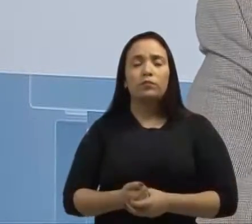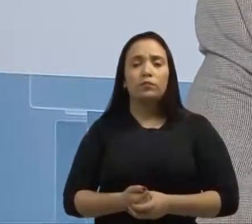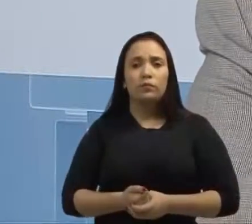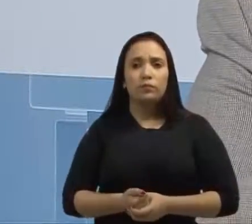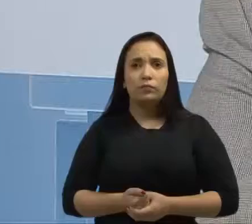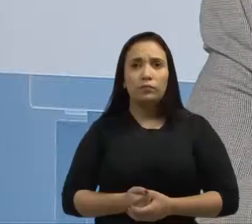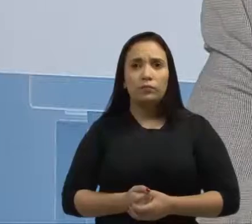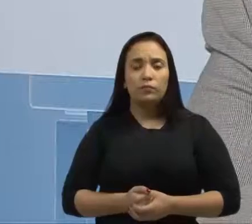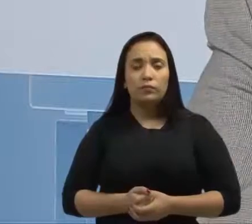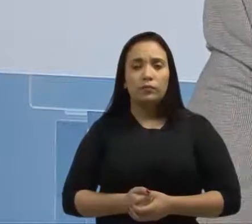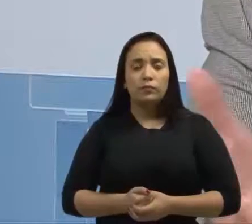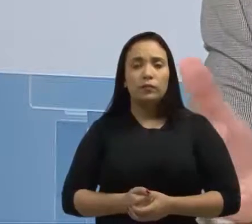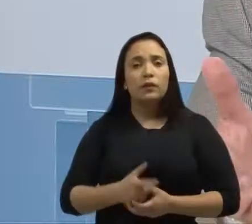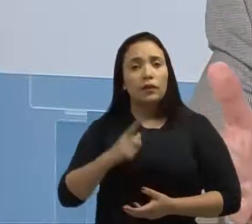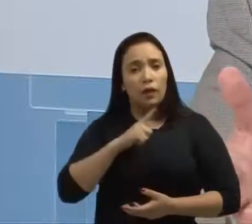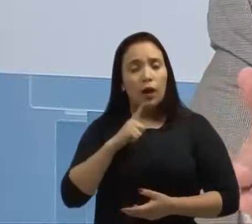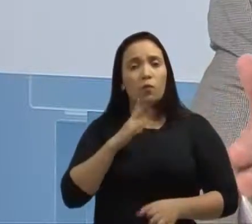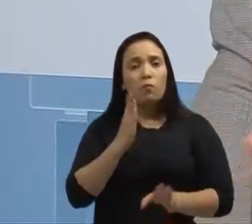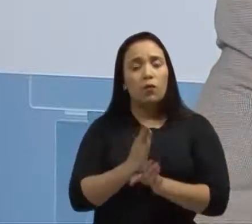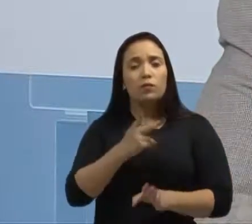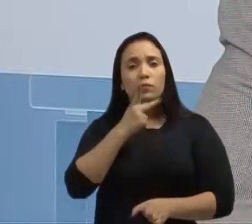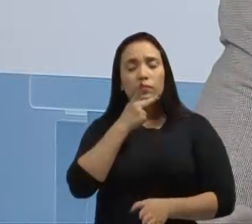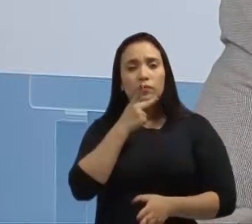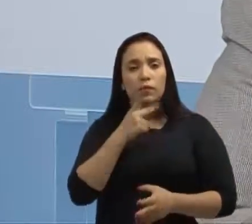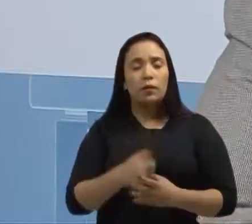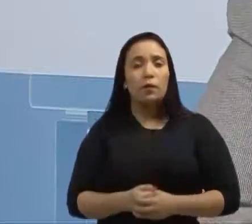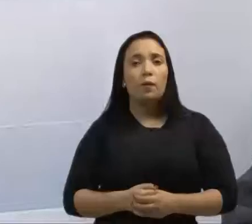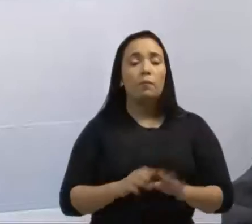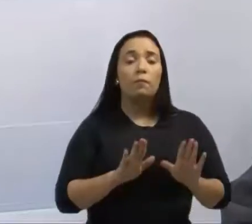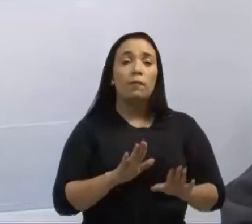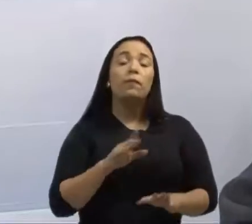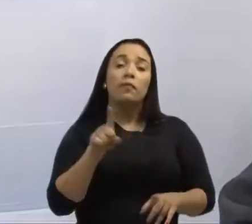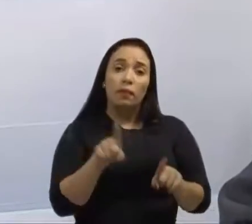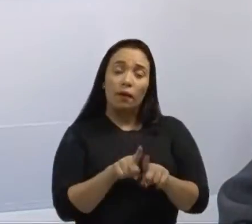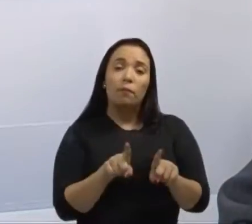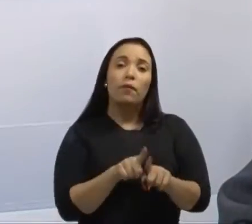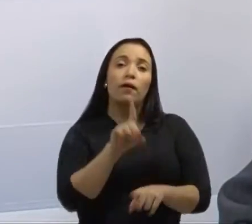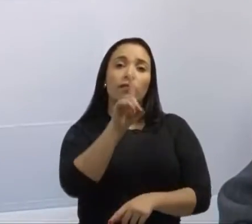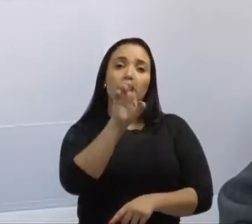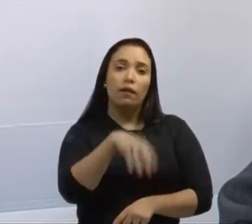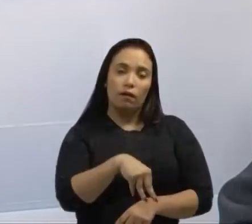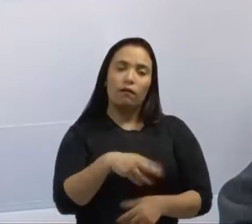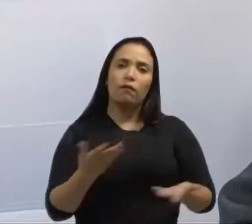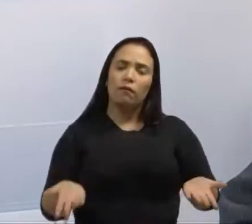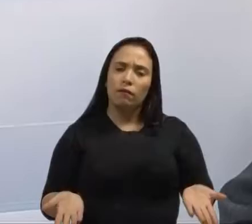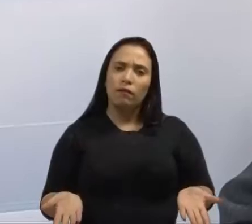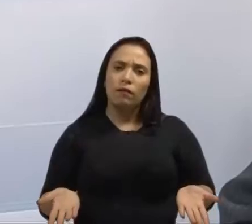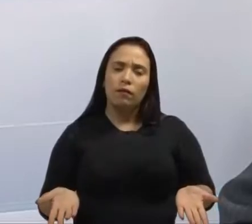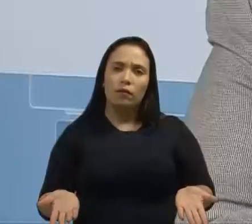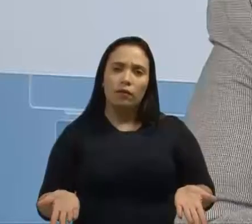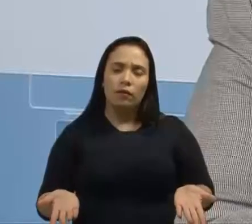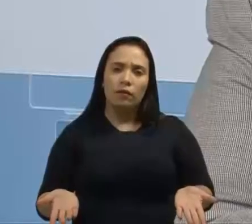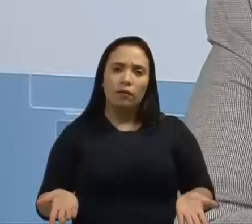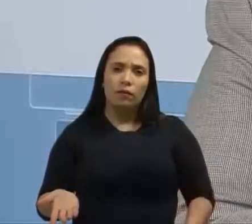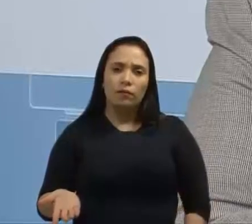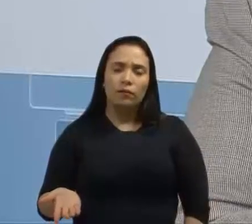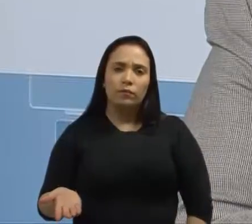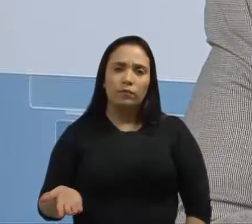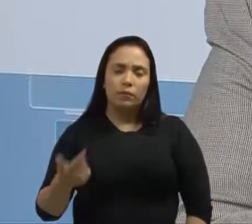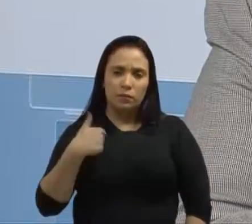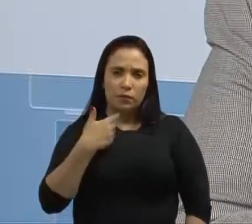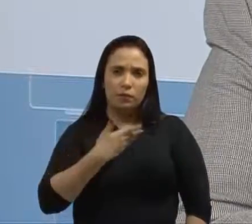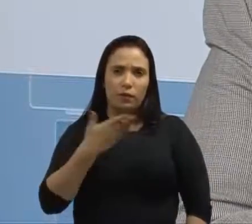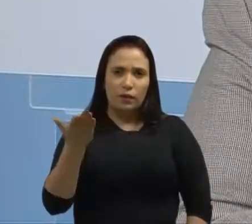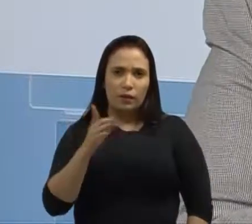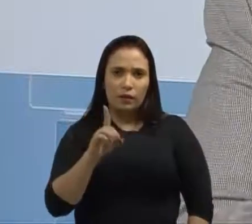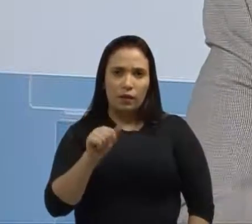deputado estadual de novo, tudo pelo partido. A situação dos democratas. Do democrata, por exemplo, o pobre do meu amigo